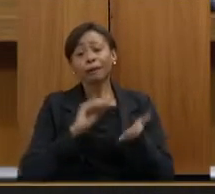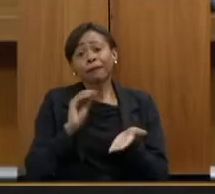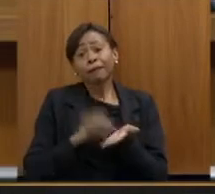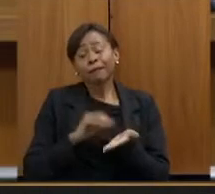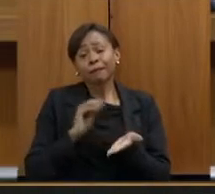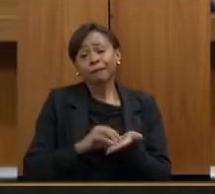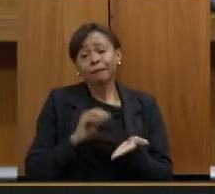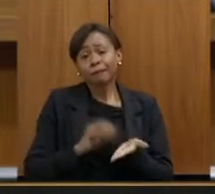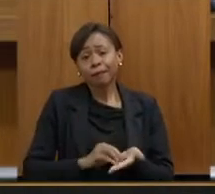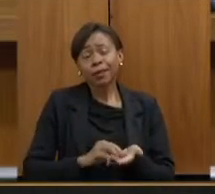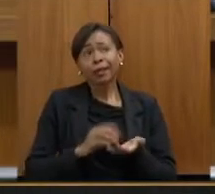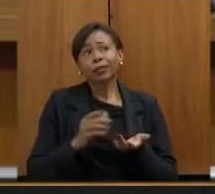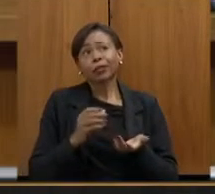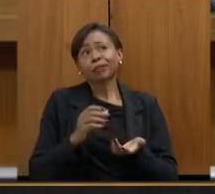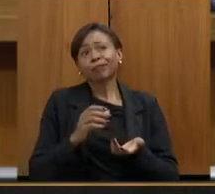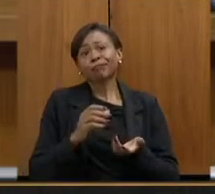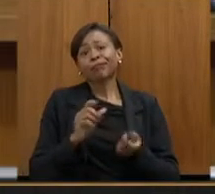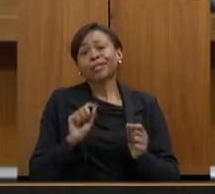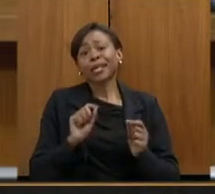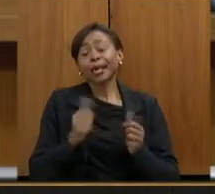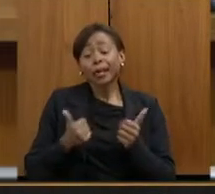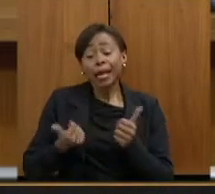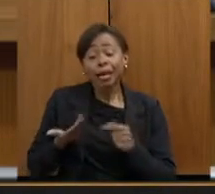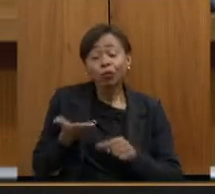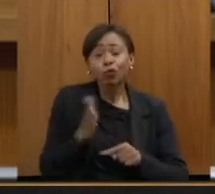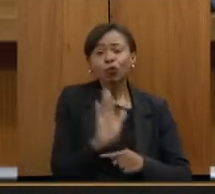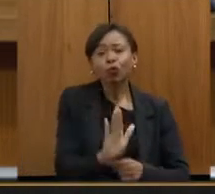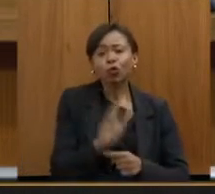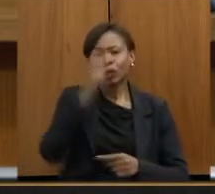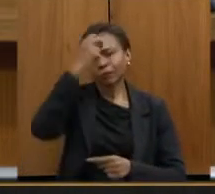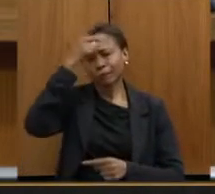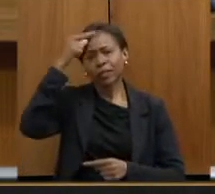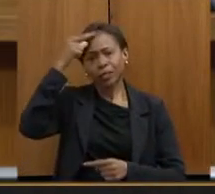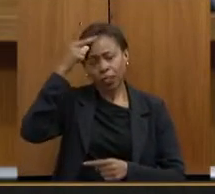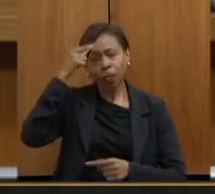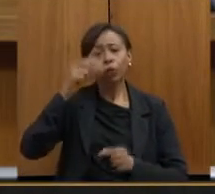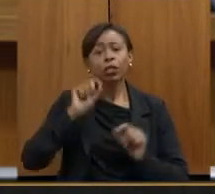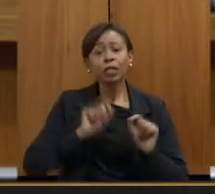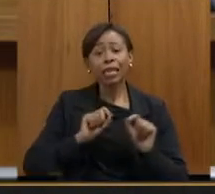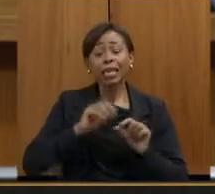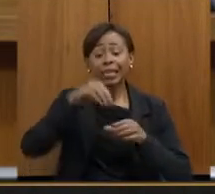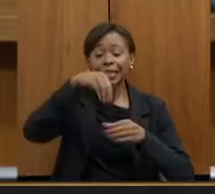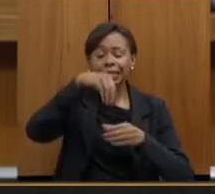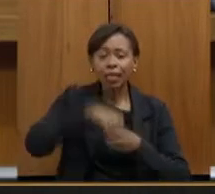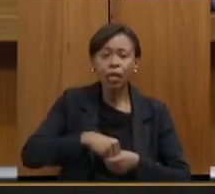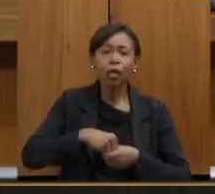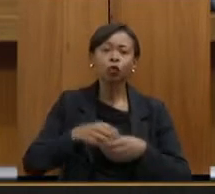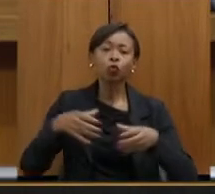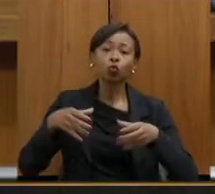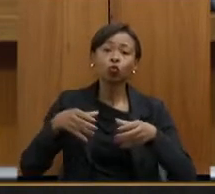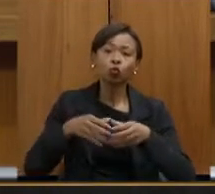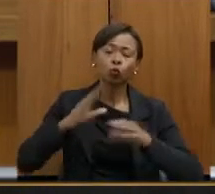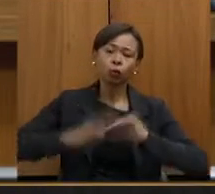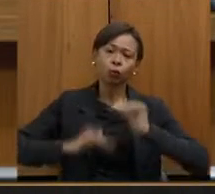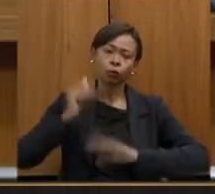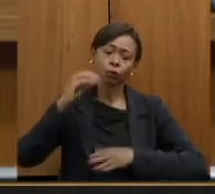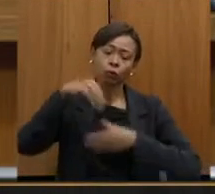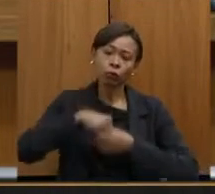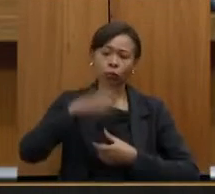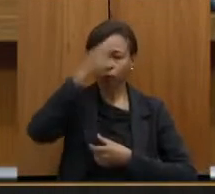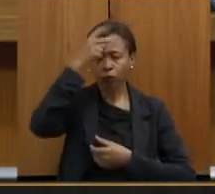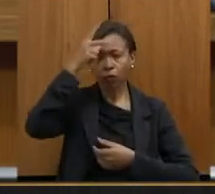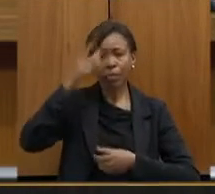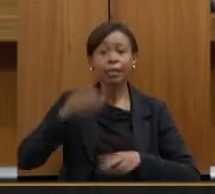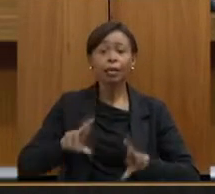necessidade de auxiliar o município dessa estruturação interna municipal, a equipe interna no município que vai